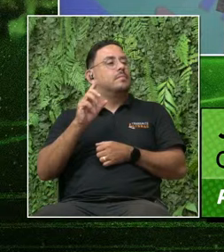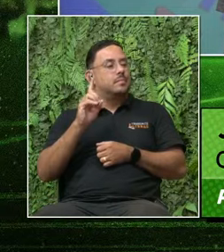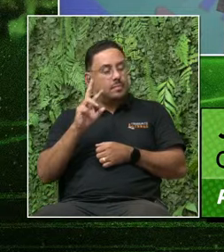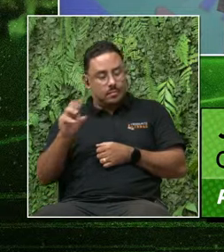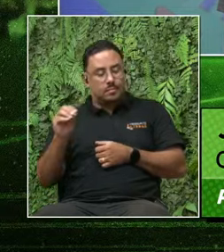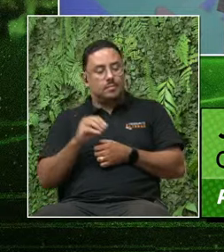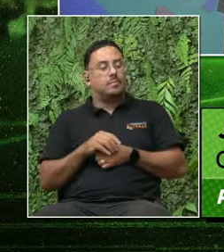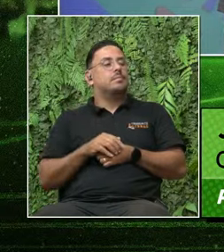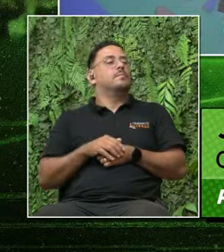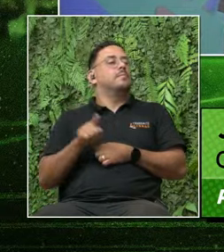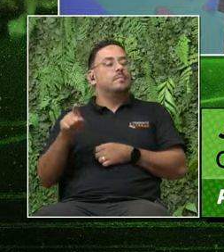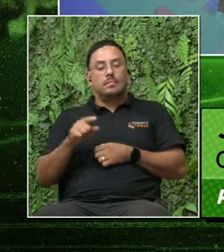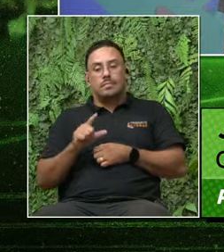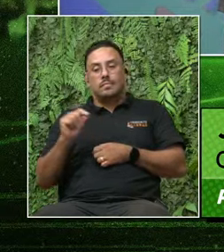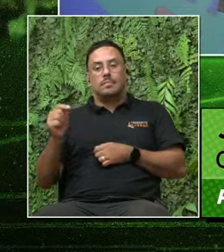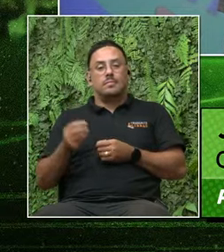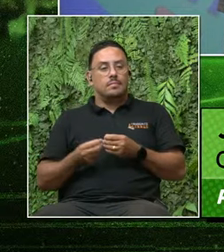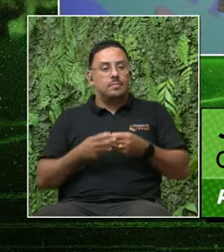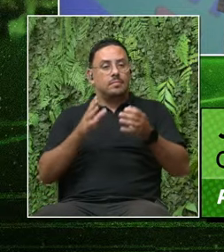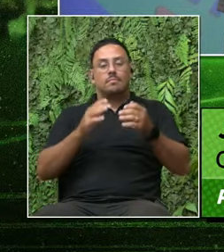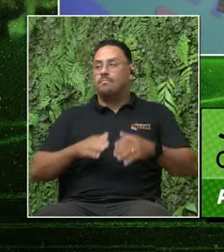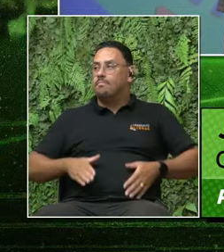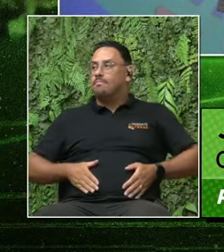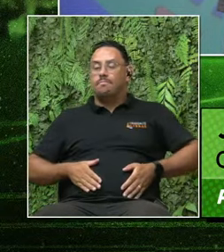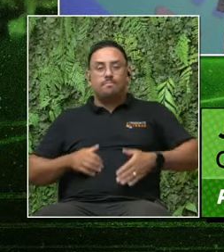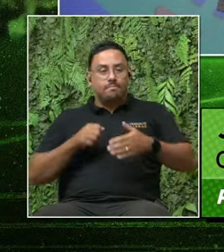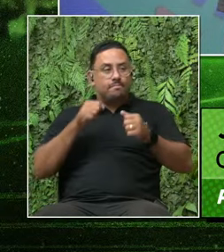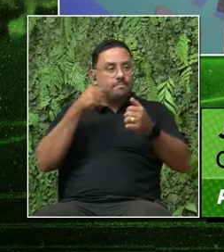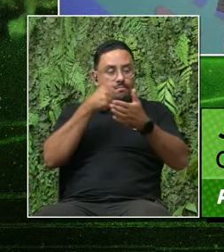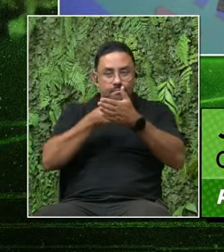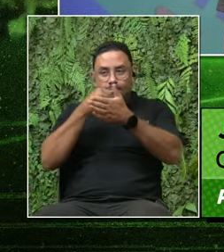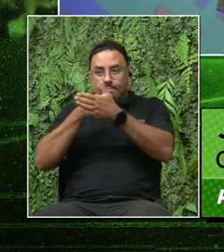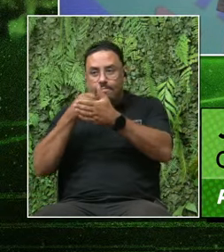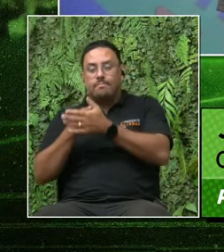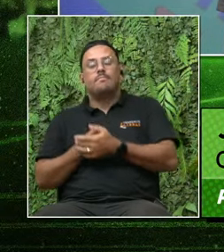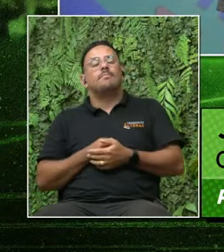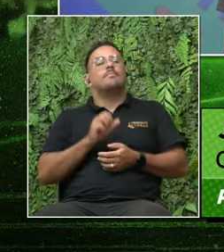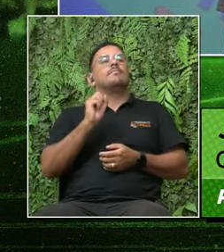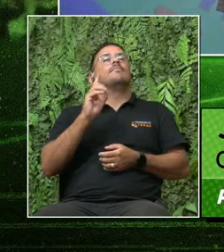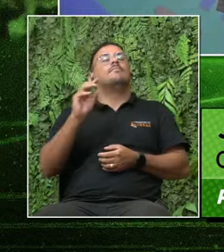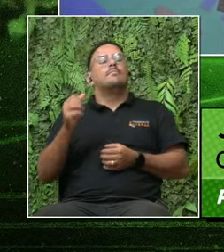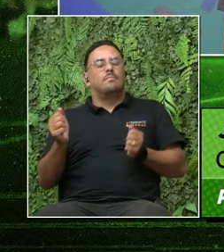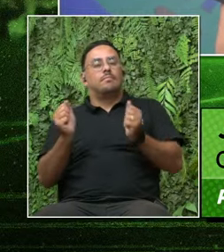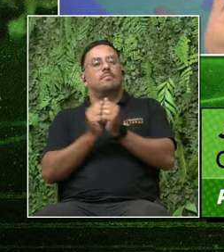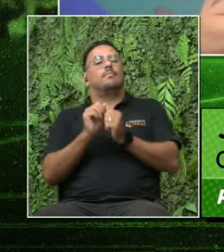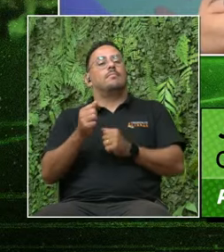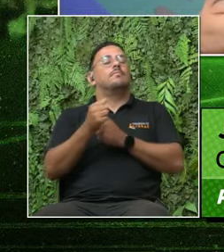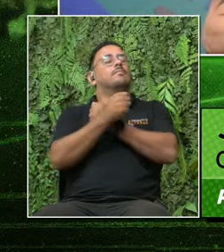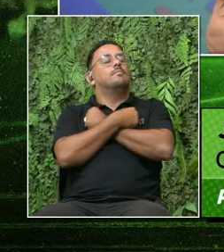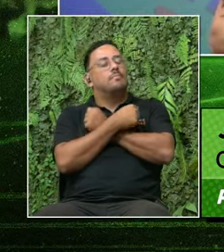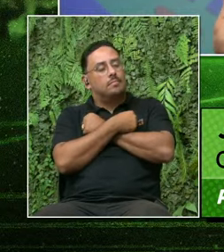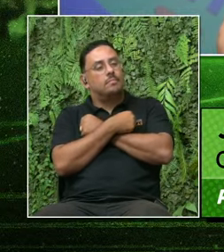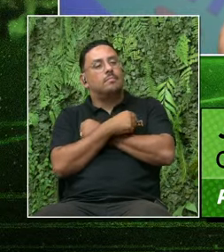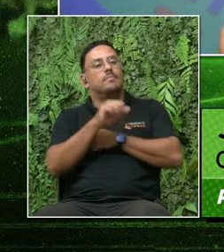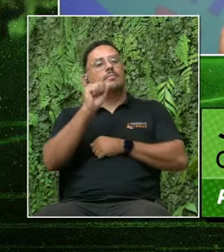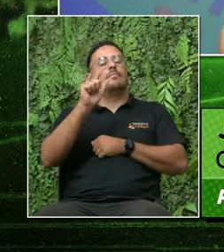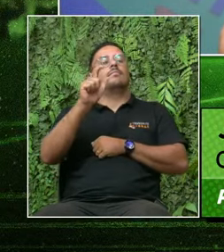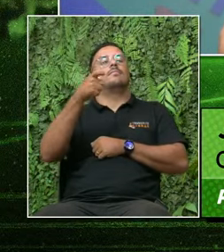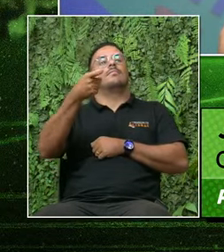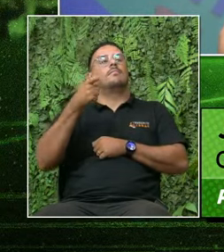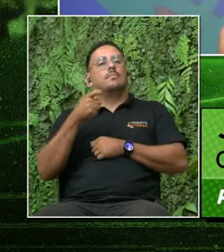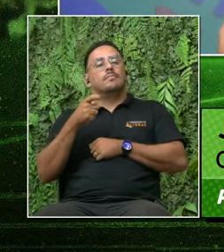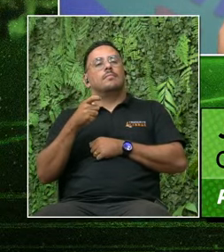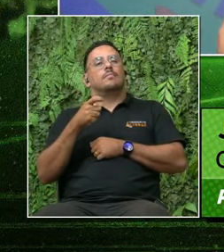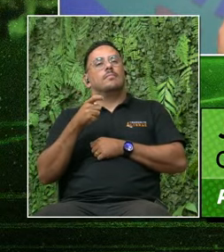doido aqui viu velho ele vai sair distribuindo barrigada ali do lado de fora do estádio viu ah se o Adroaldo não tá com a gente um abraço então pro Alef Bruno e pro